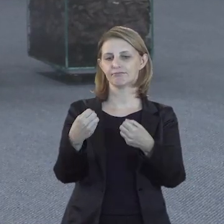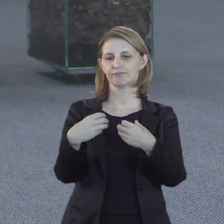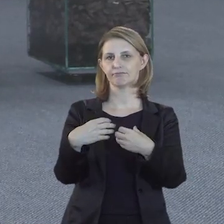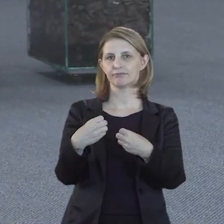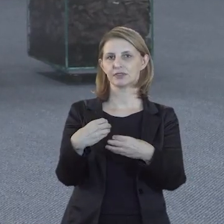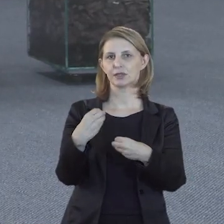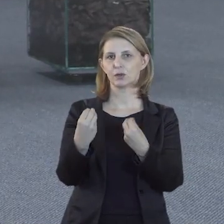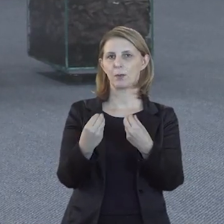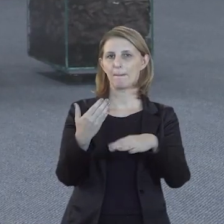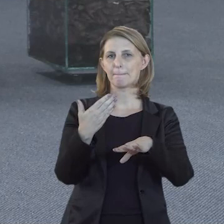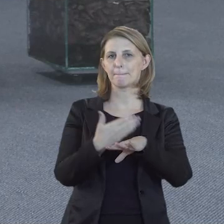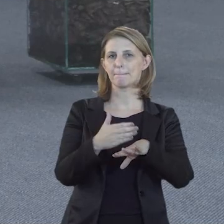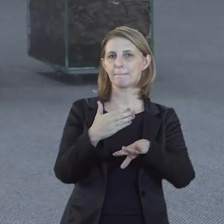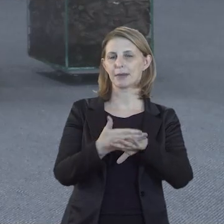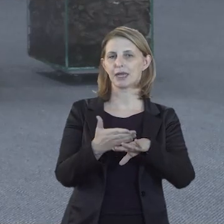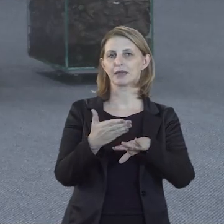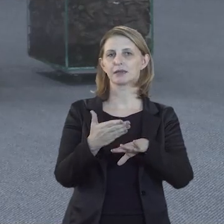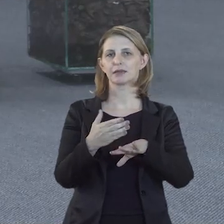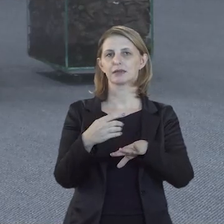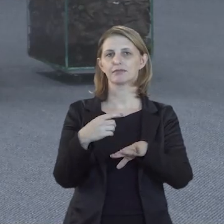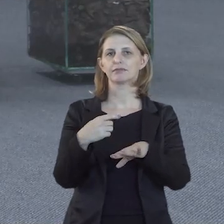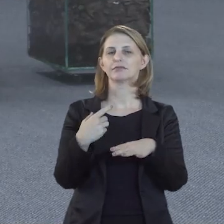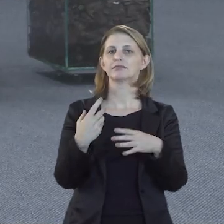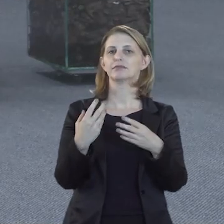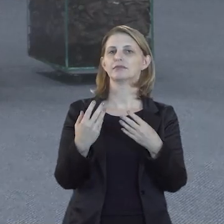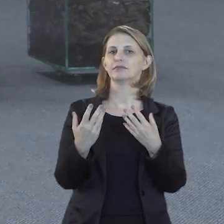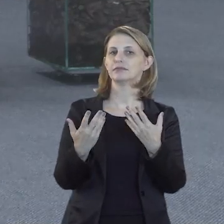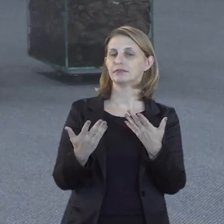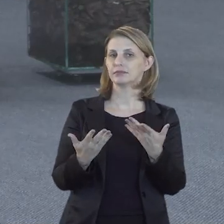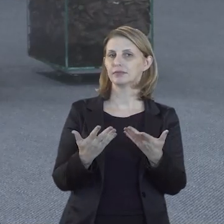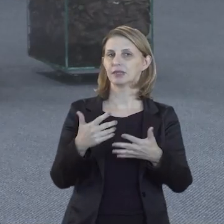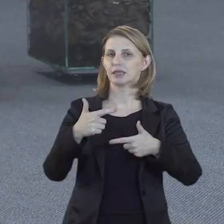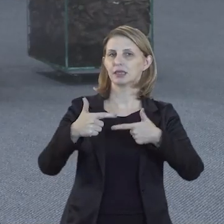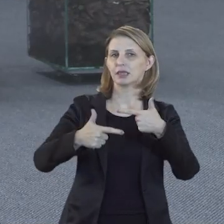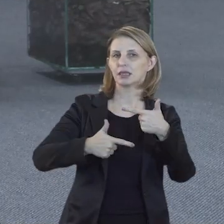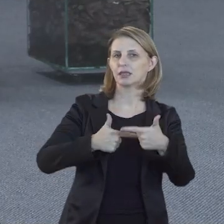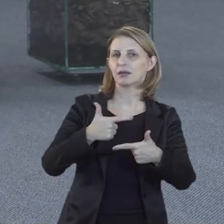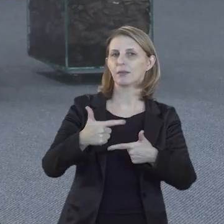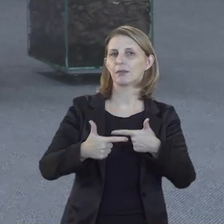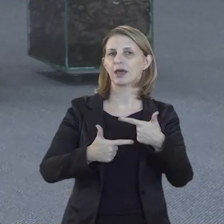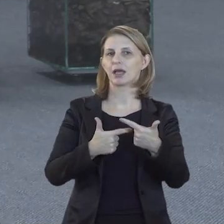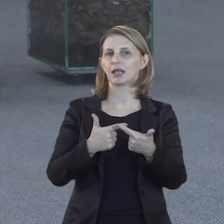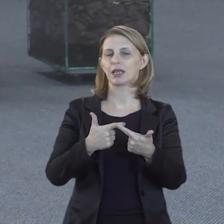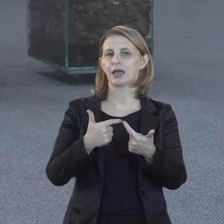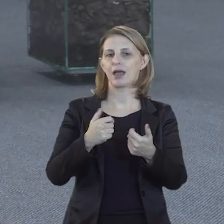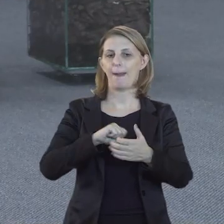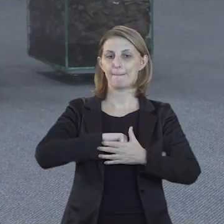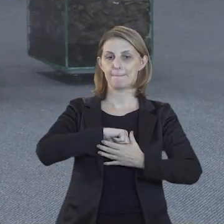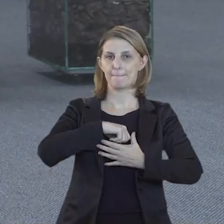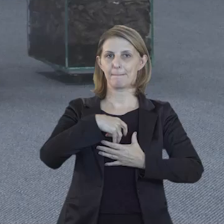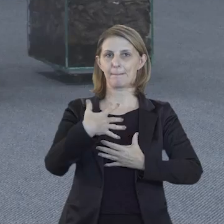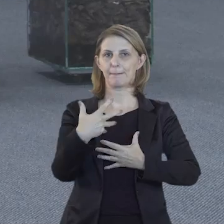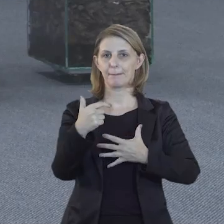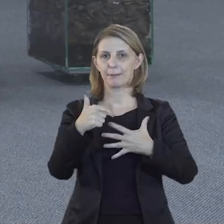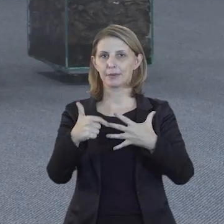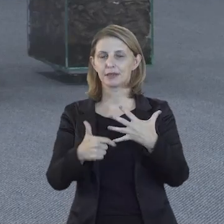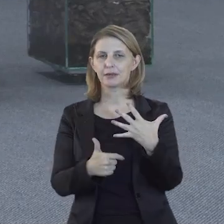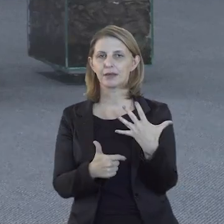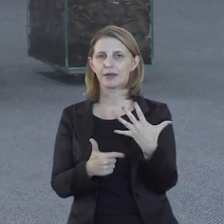assim de ferramentas práticas? Daí a gente vai trabalhar essa questão